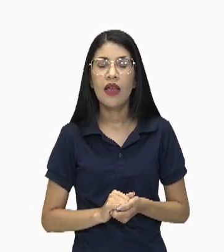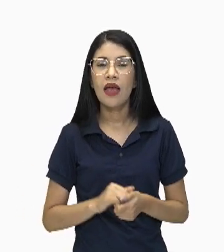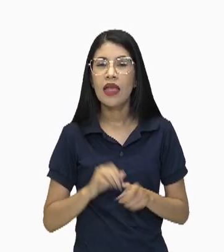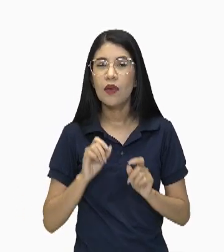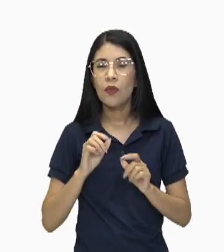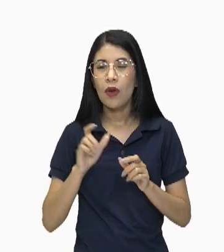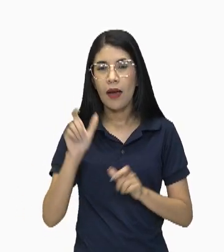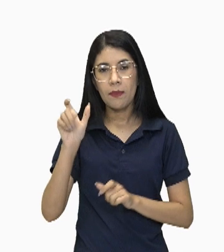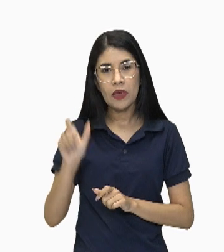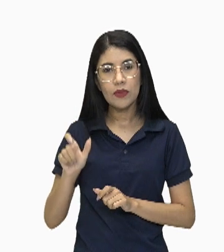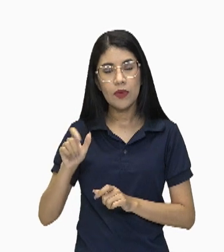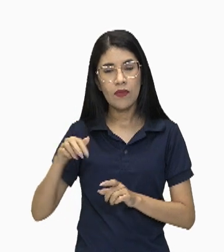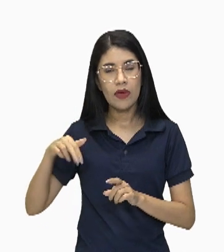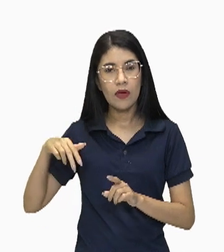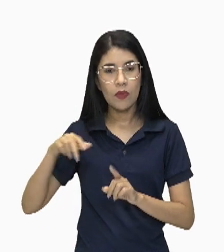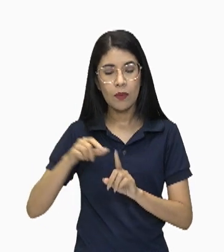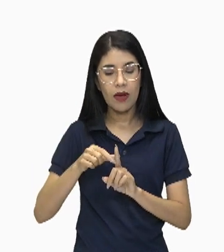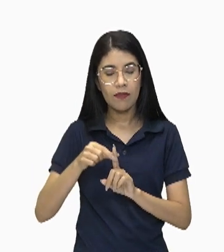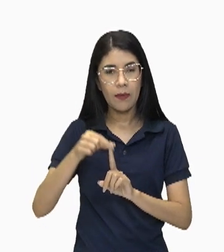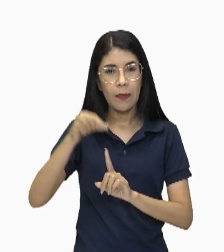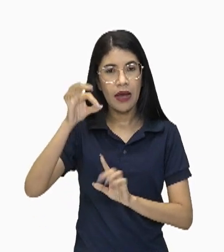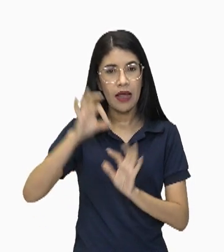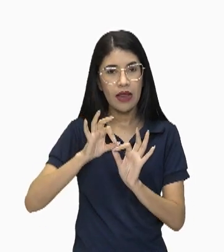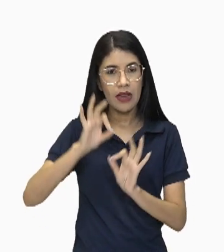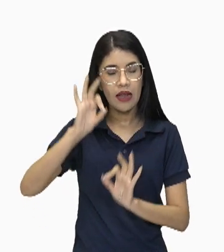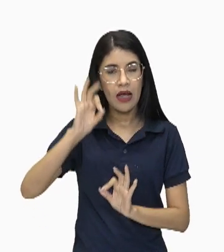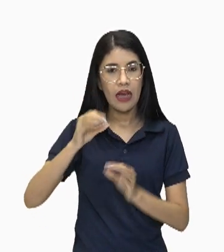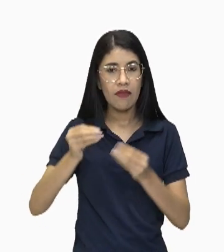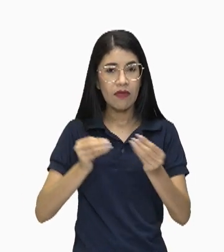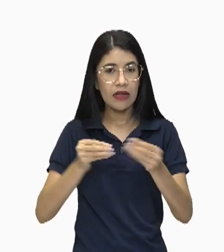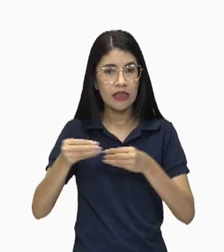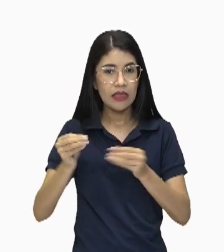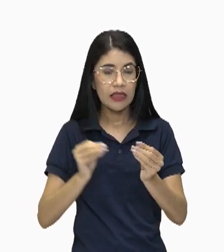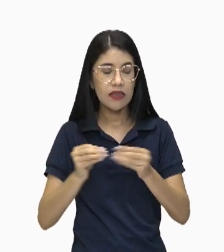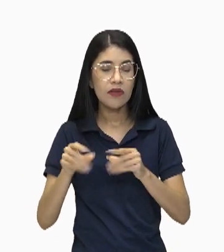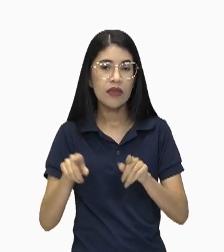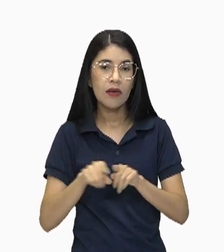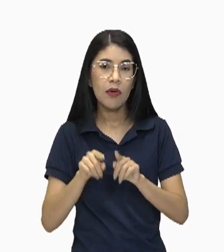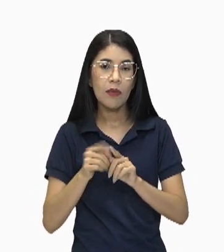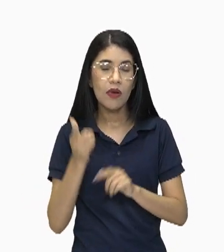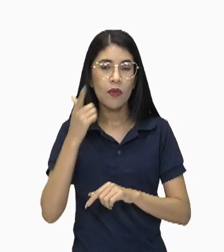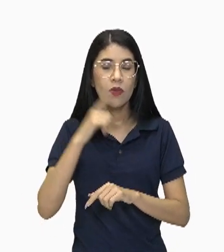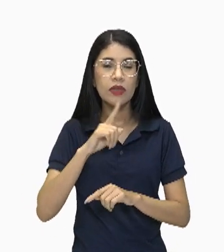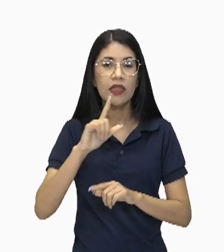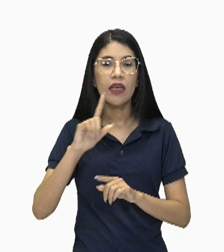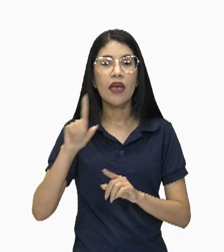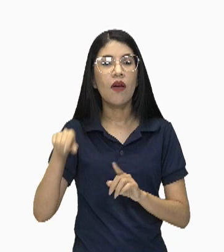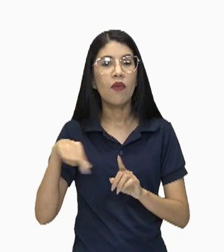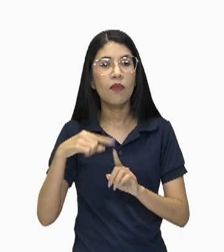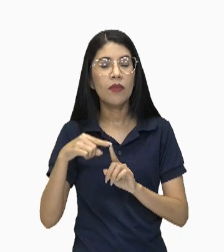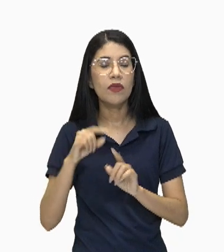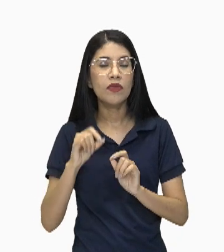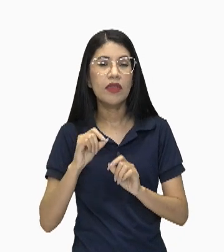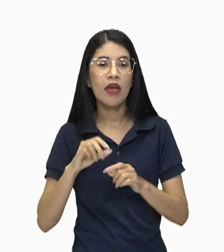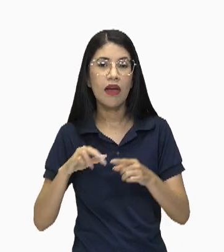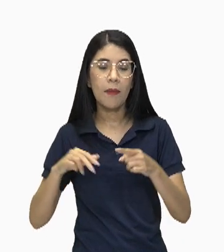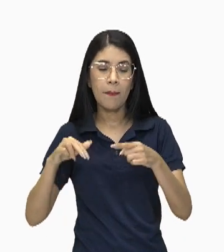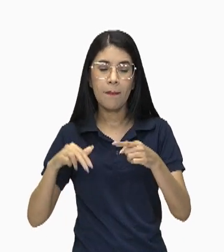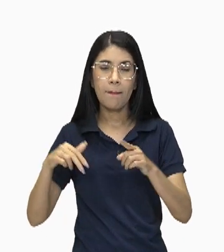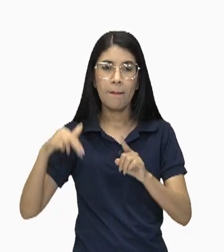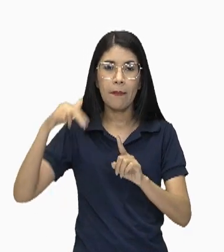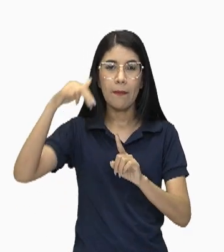competidores usam uma vara longa e flexível para alcançar maior altura e passar por cima de